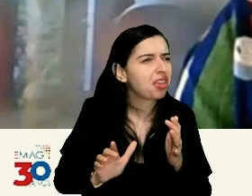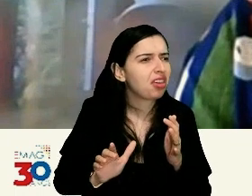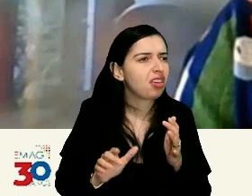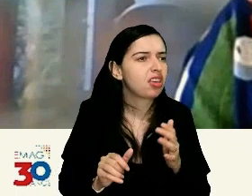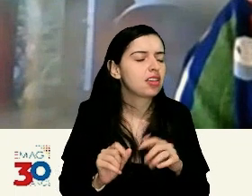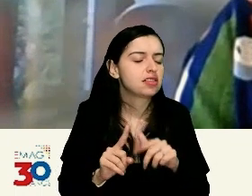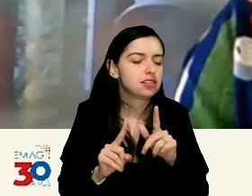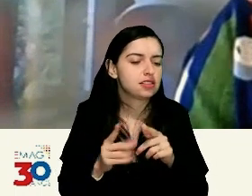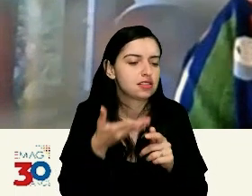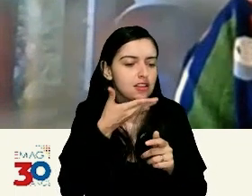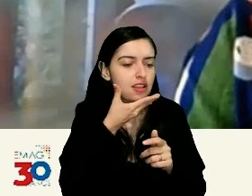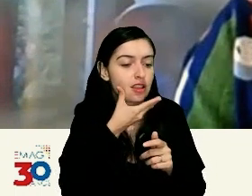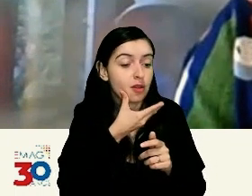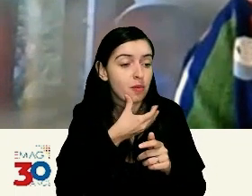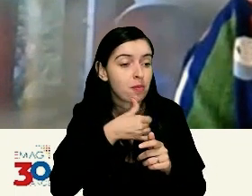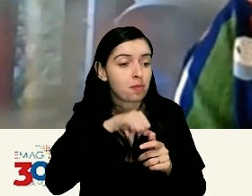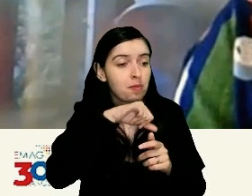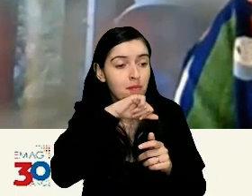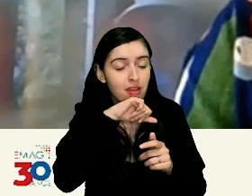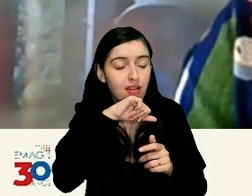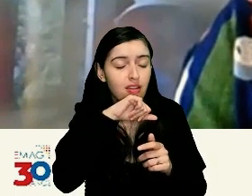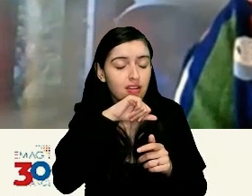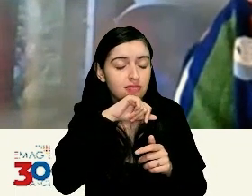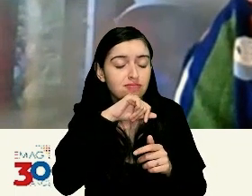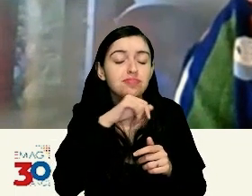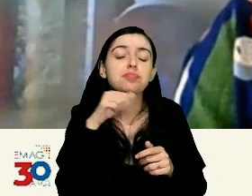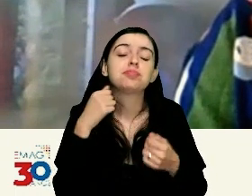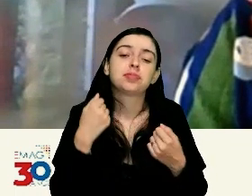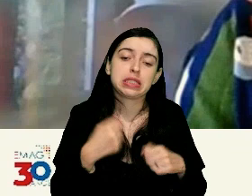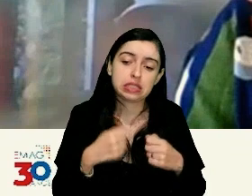mãe. E aí ela se depara com uma maternidade